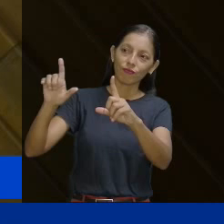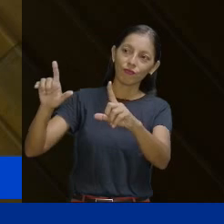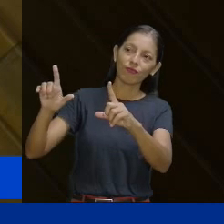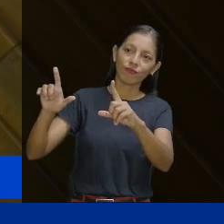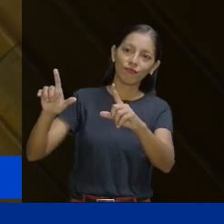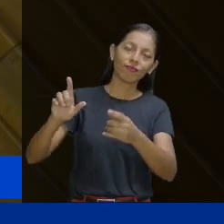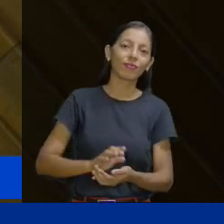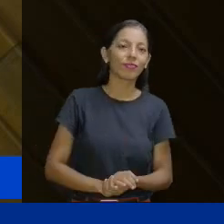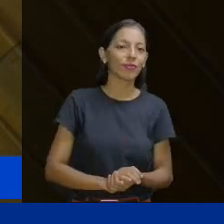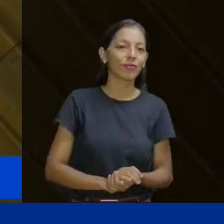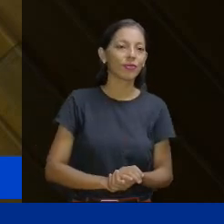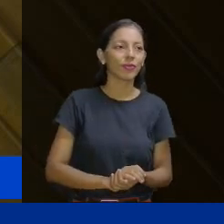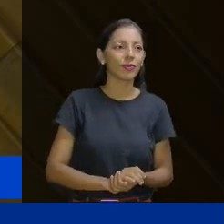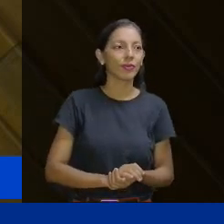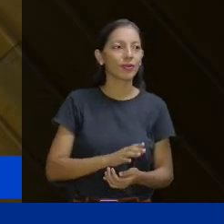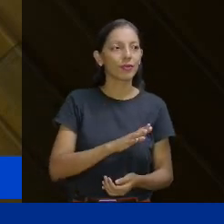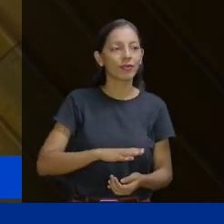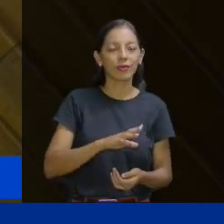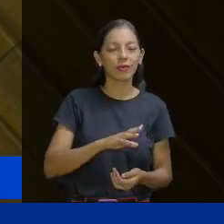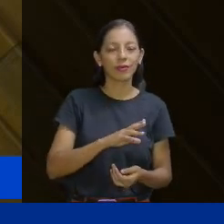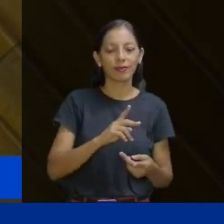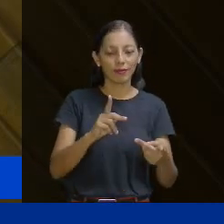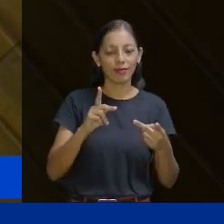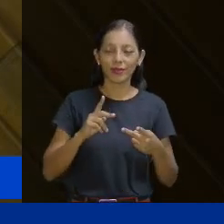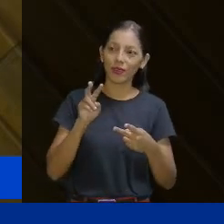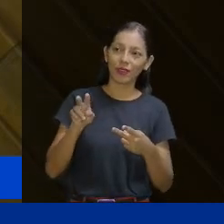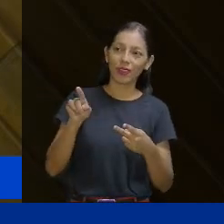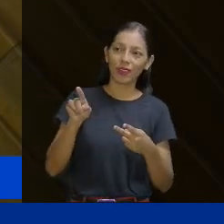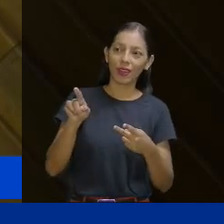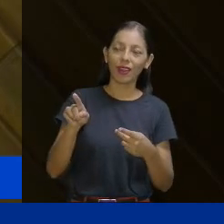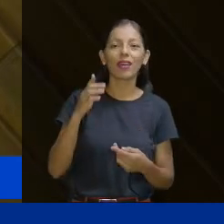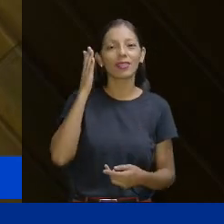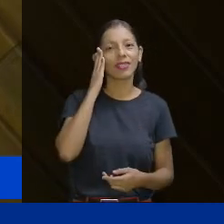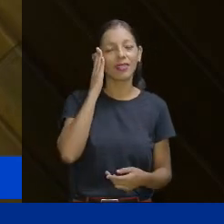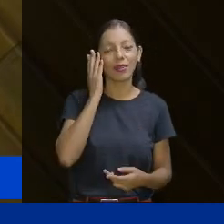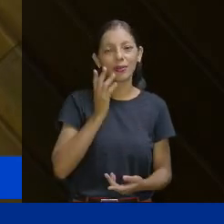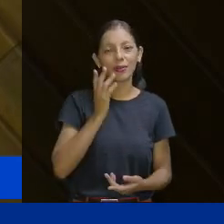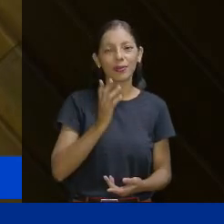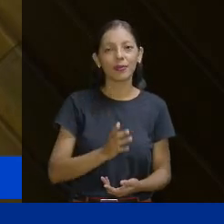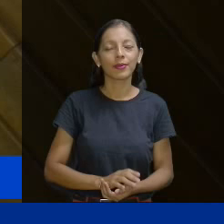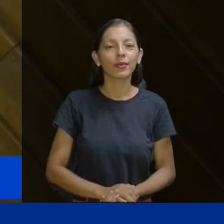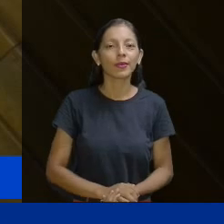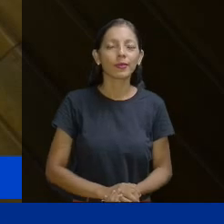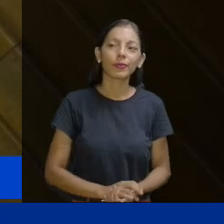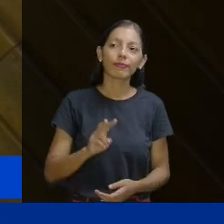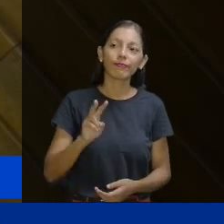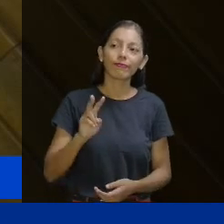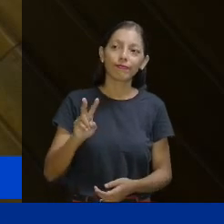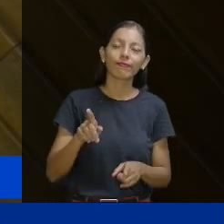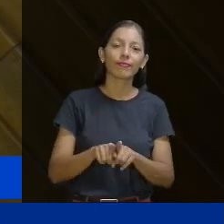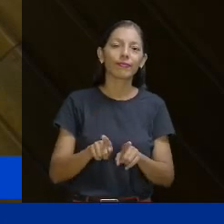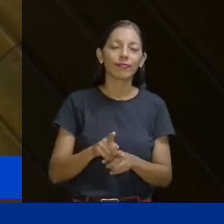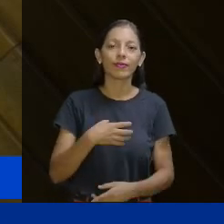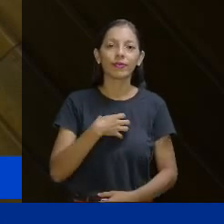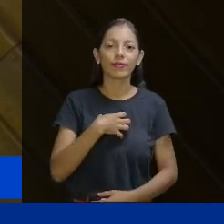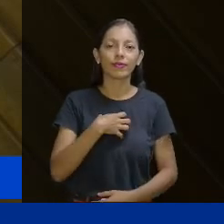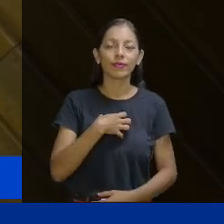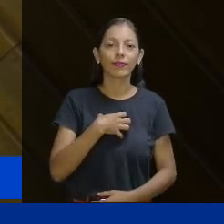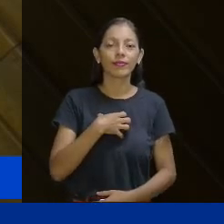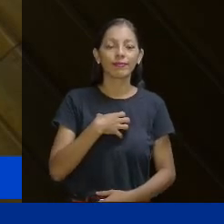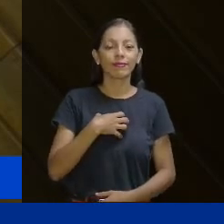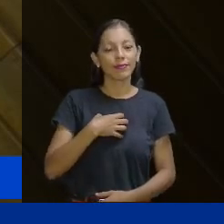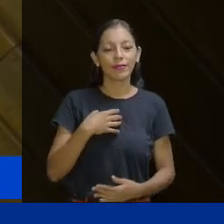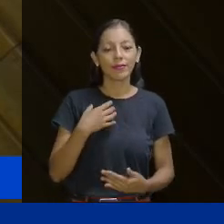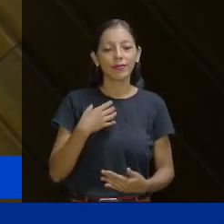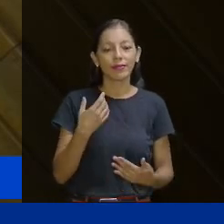homenagens como essas, que fazem com que eu sinta que eu caminho para me aposentar